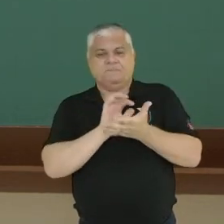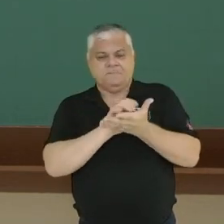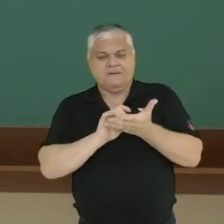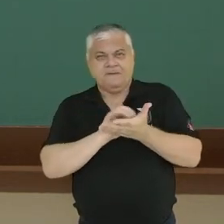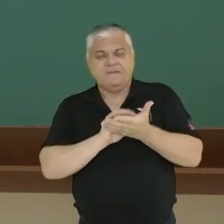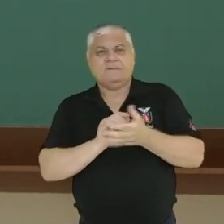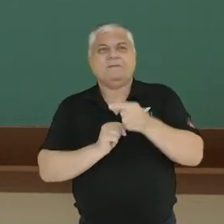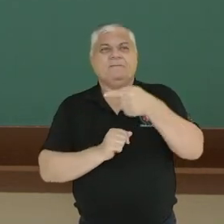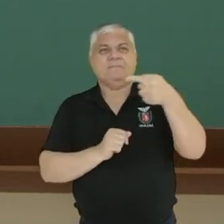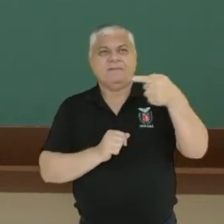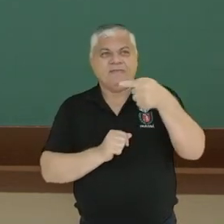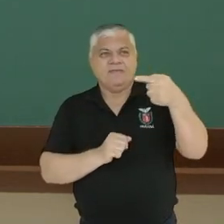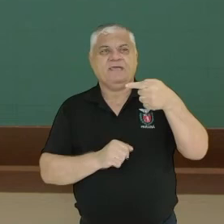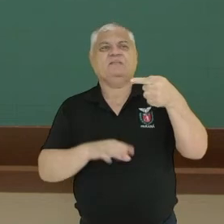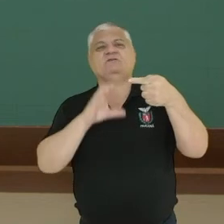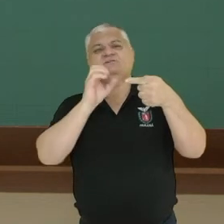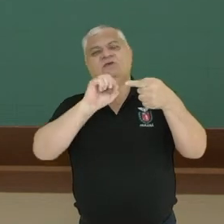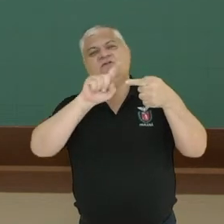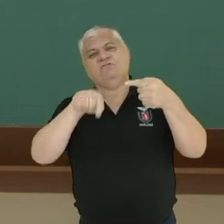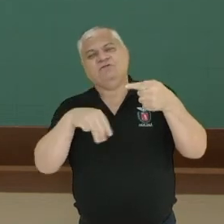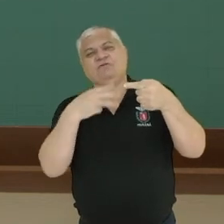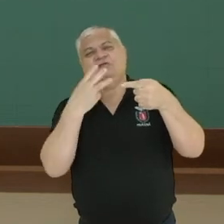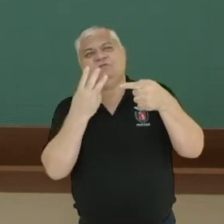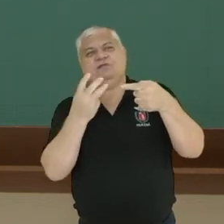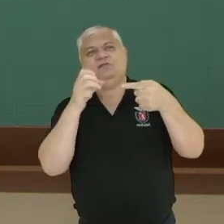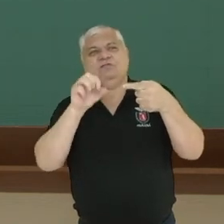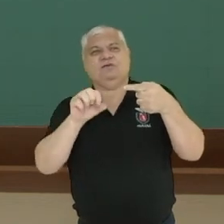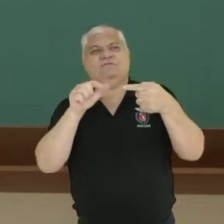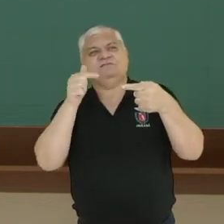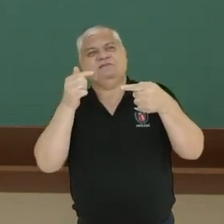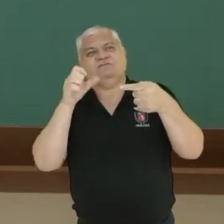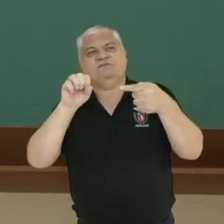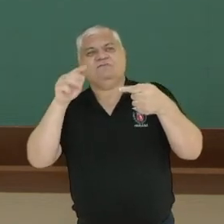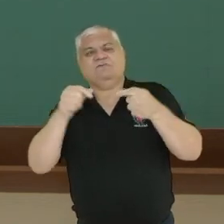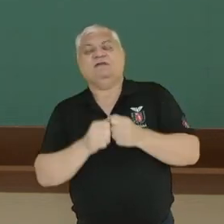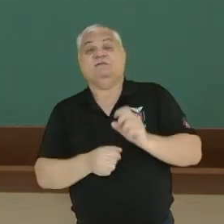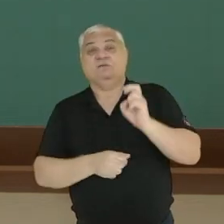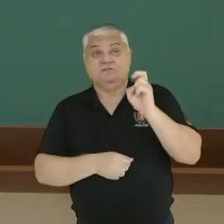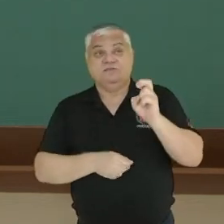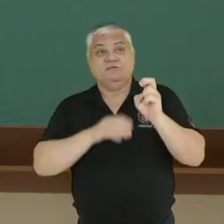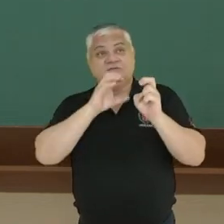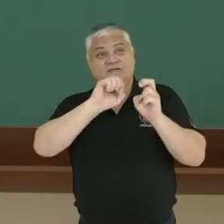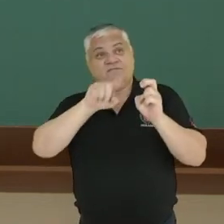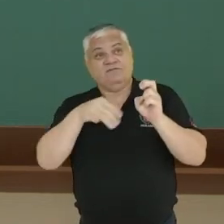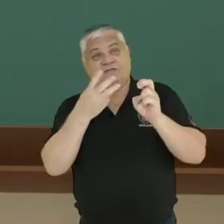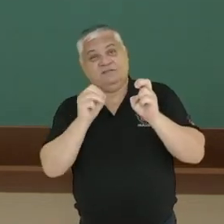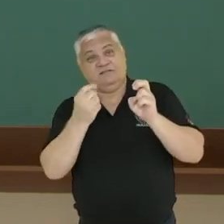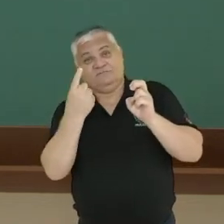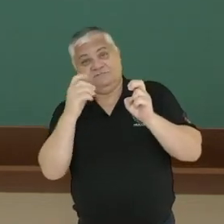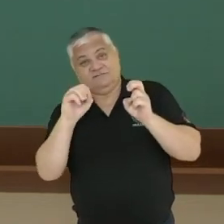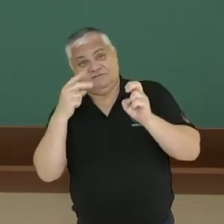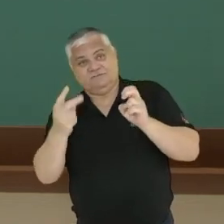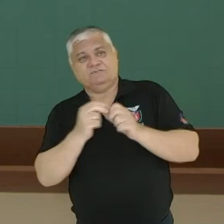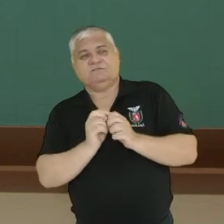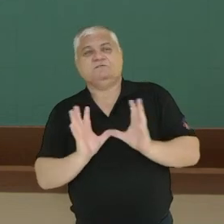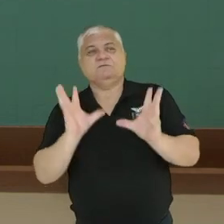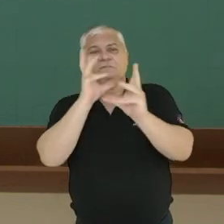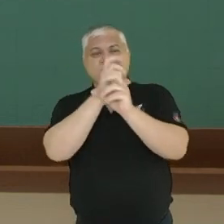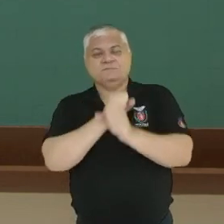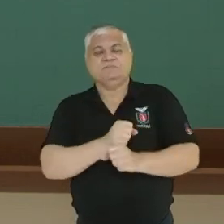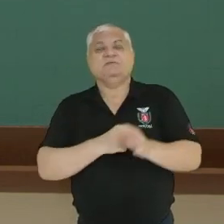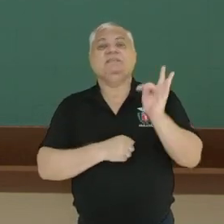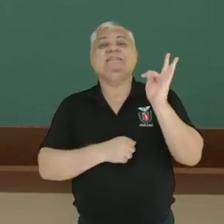calculadora. Log de 0,4 mostrou esse valor, log de 0,5 mostrou esse. Realizamos o cálculo da divisão